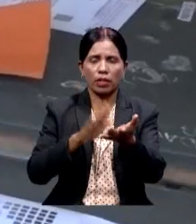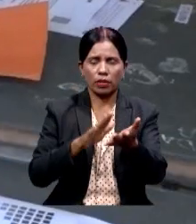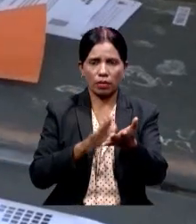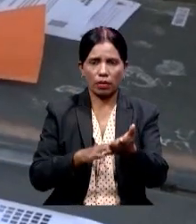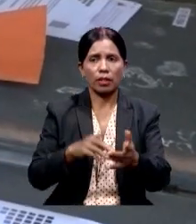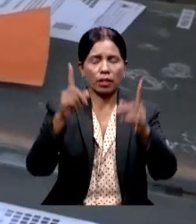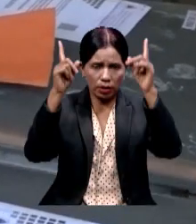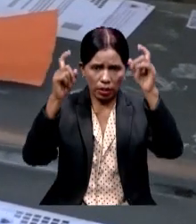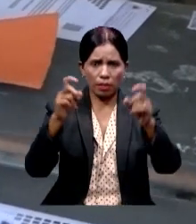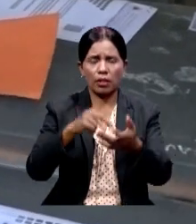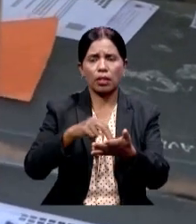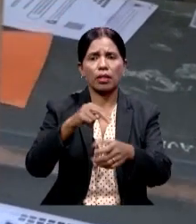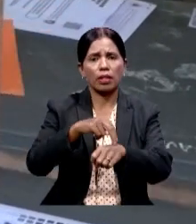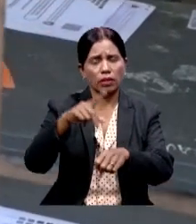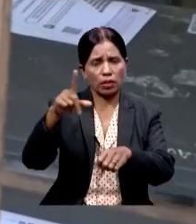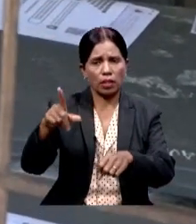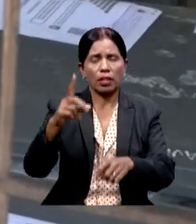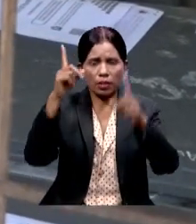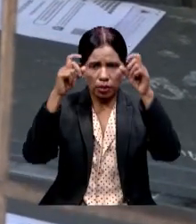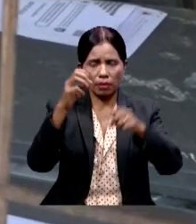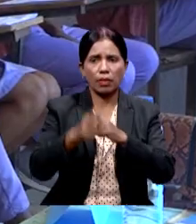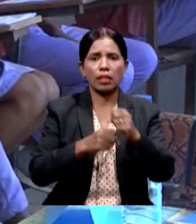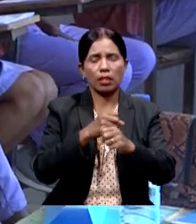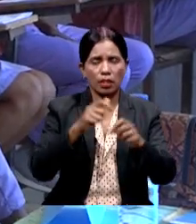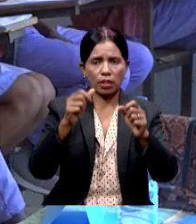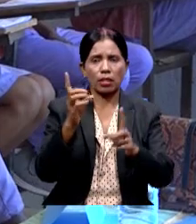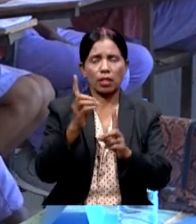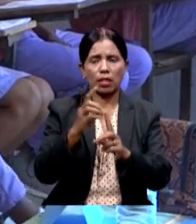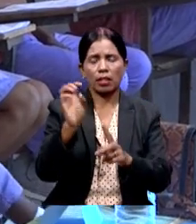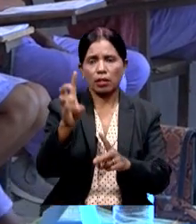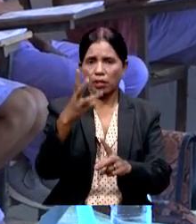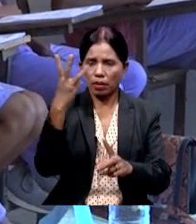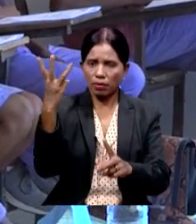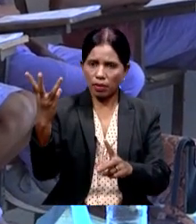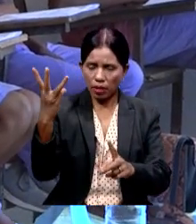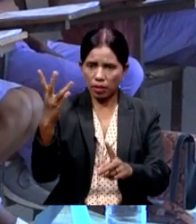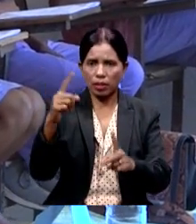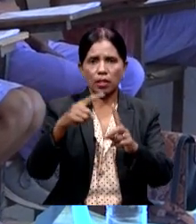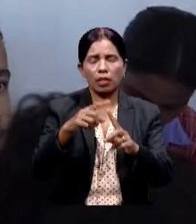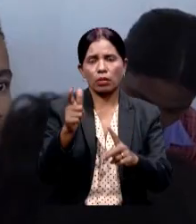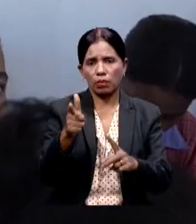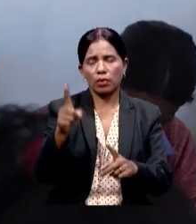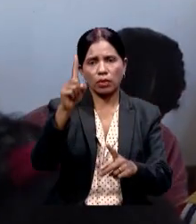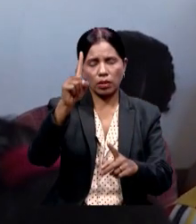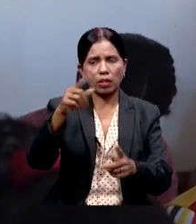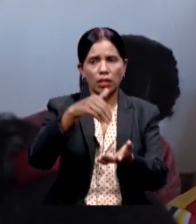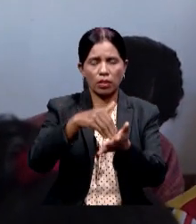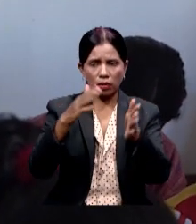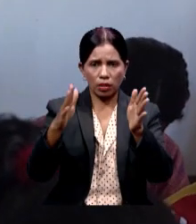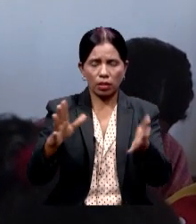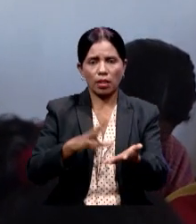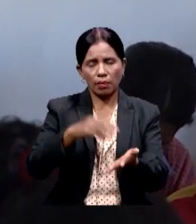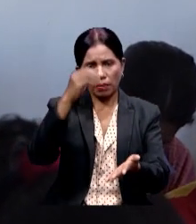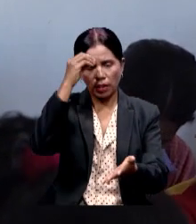Exame nacional no exame local tinané se realiza ia loron sanulu resinen toloron ronulu resin ida no estudante ne besetuir